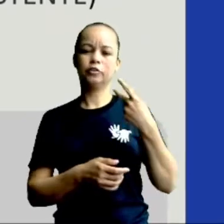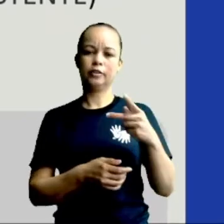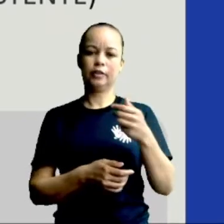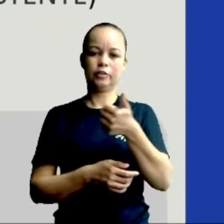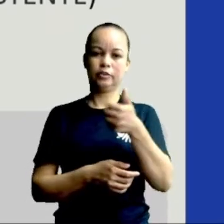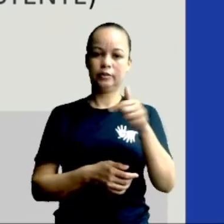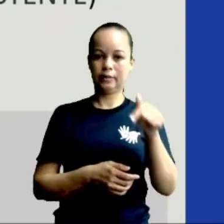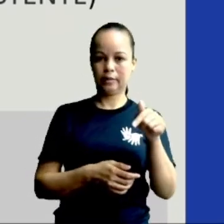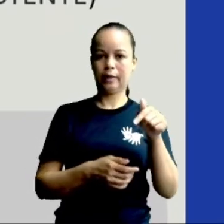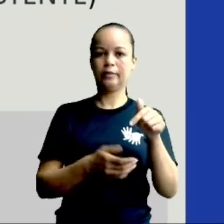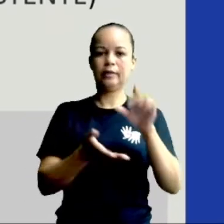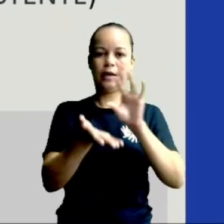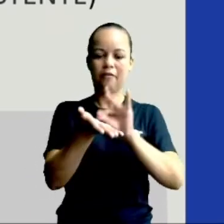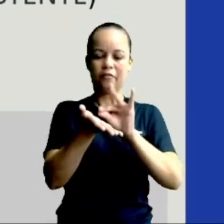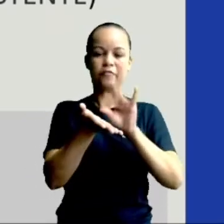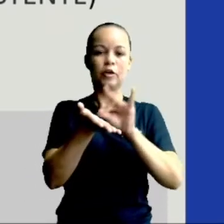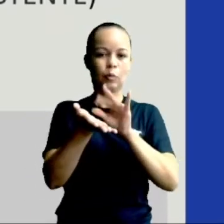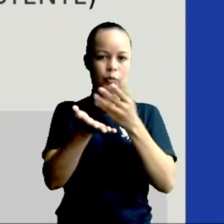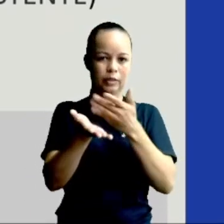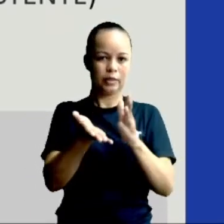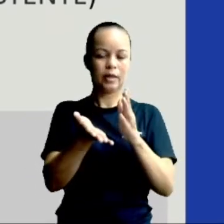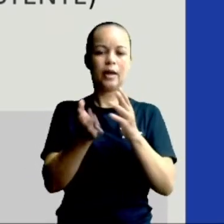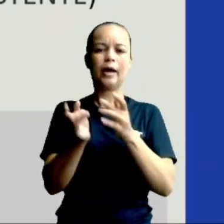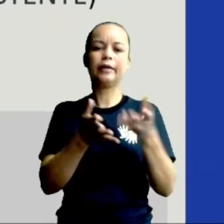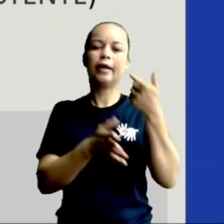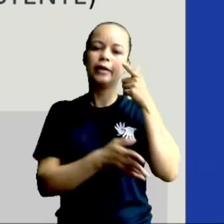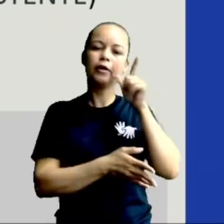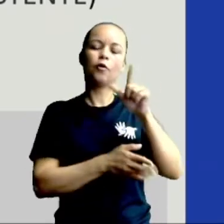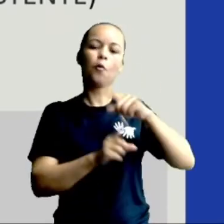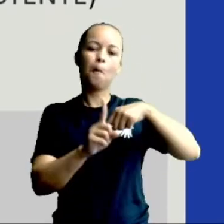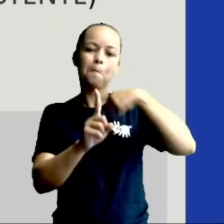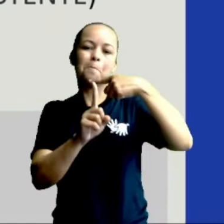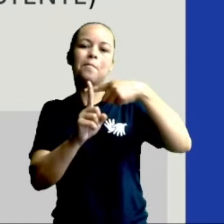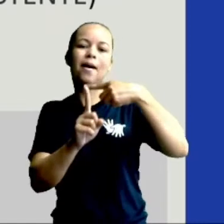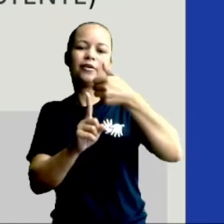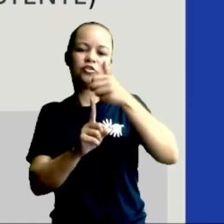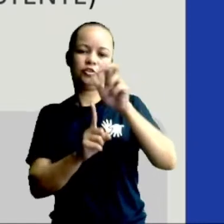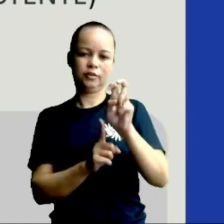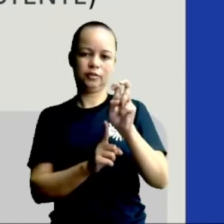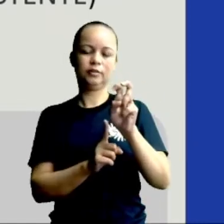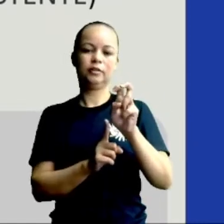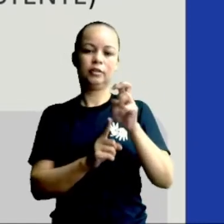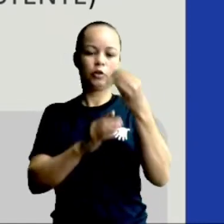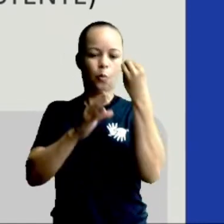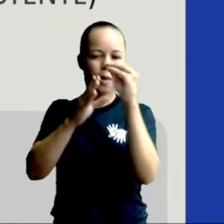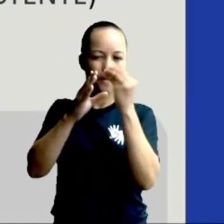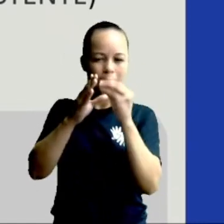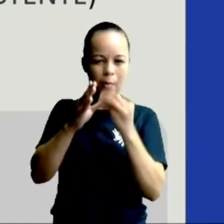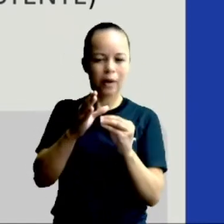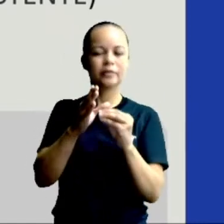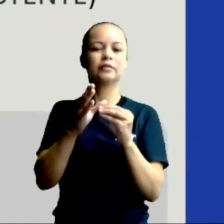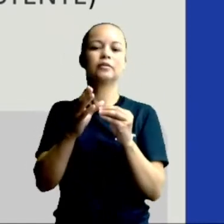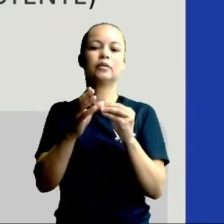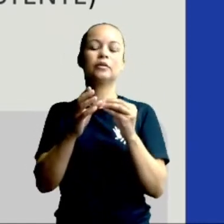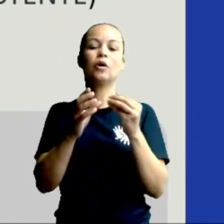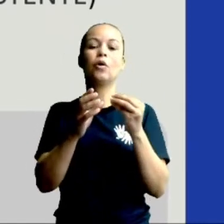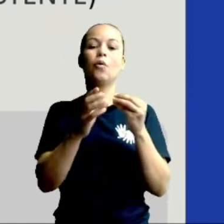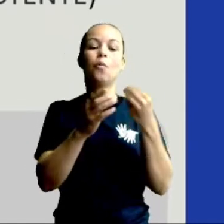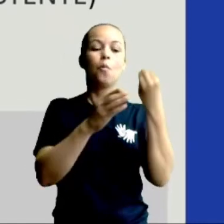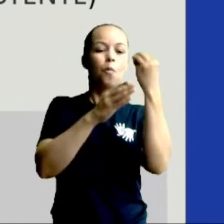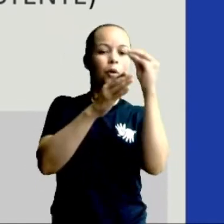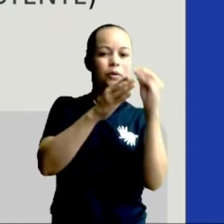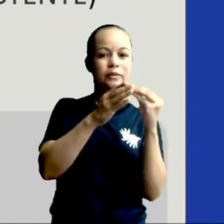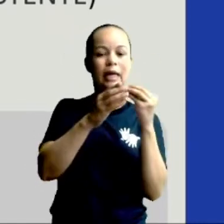figurinhas. Então, ele ganhou mais 15, né? 15 a mais. Então, eu estou acrescentando uma quantidade a outra que